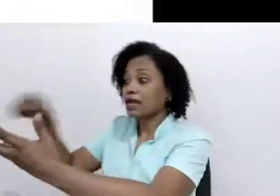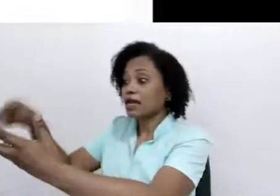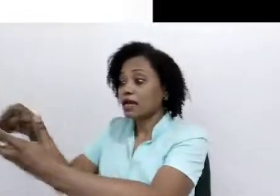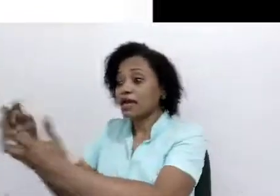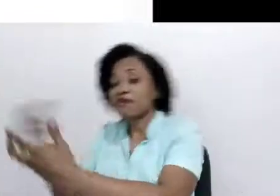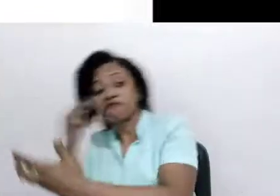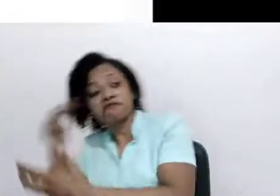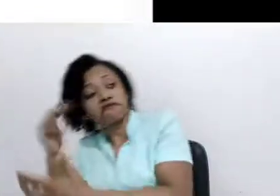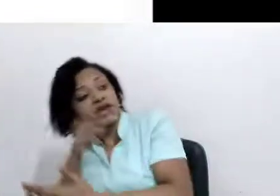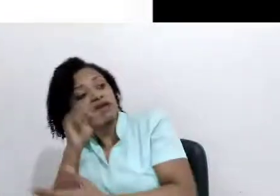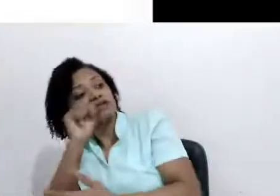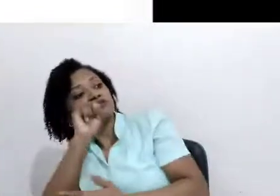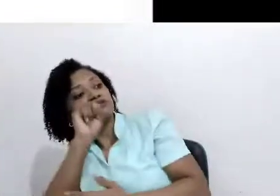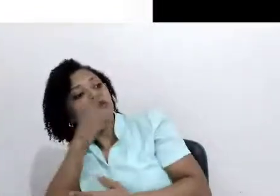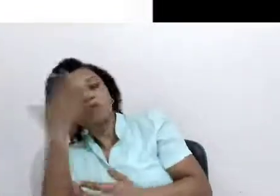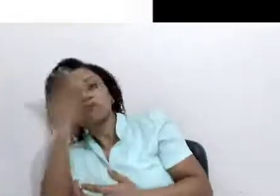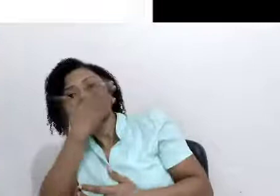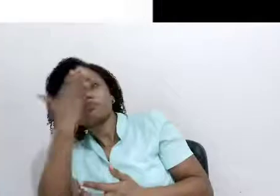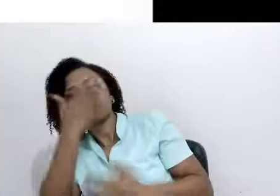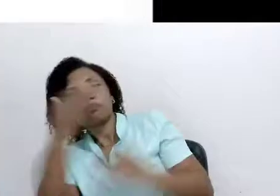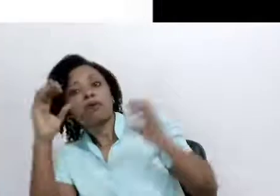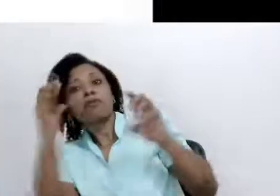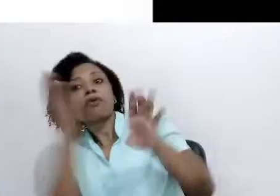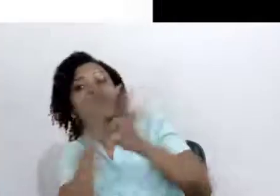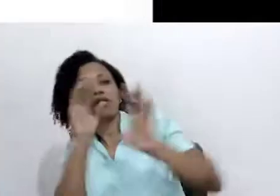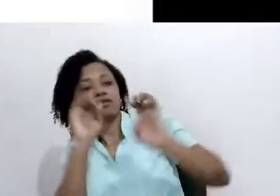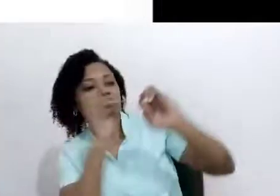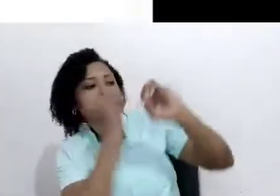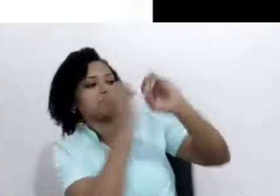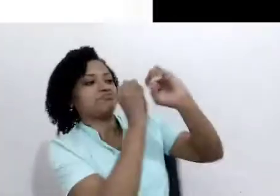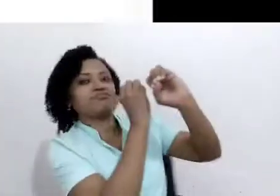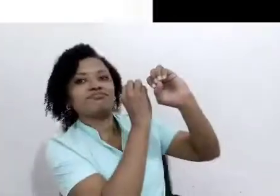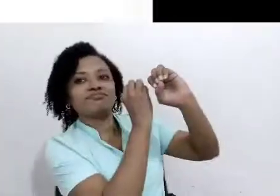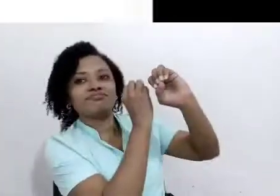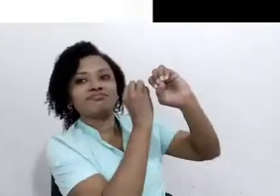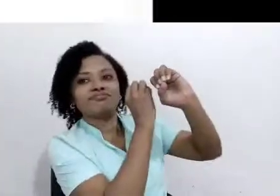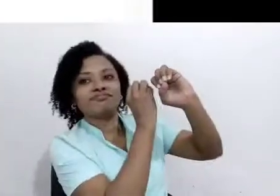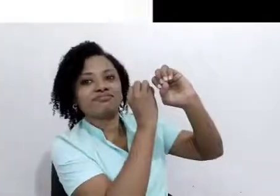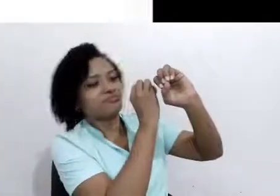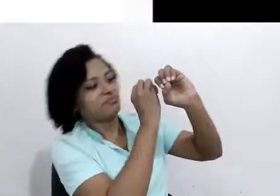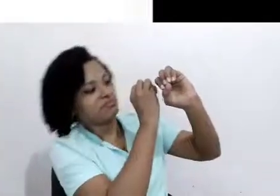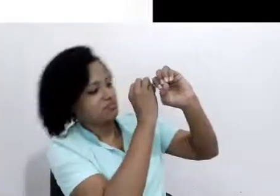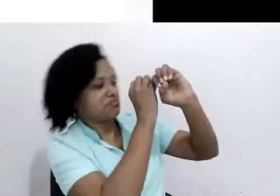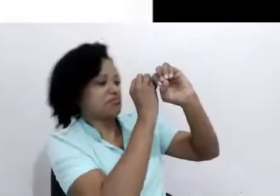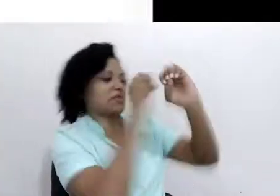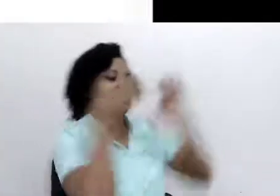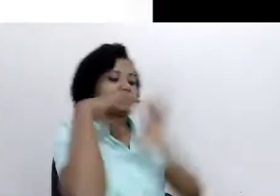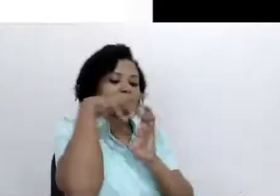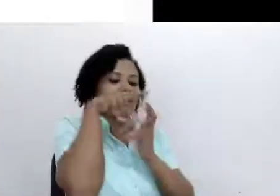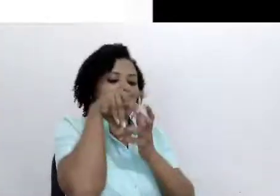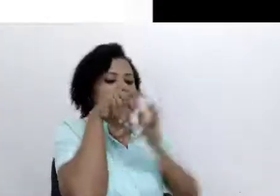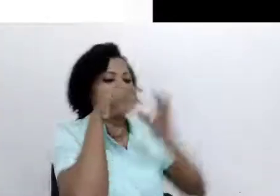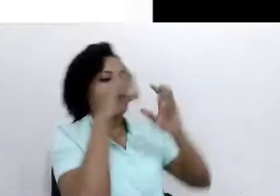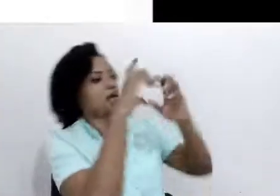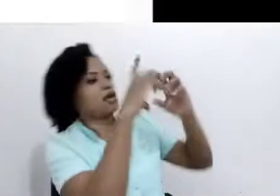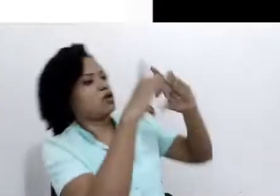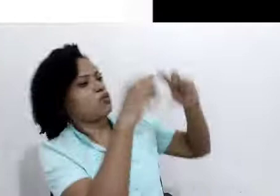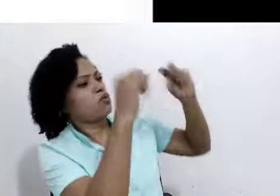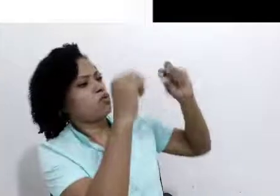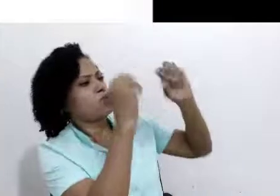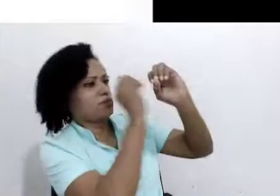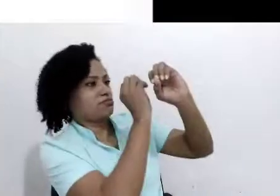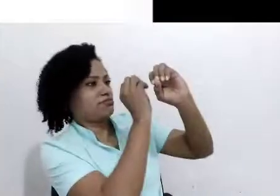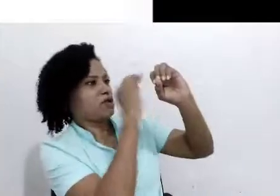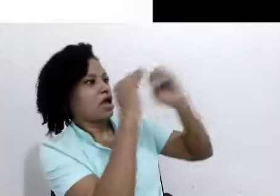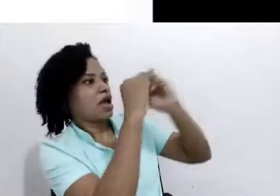enxergar o Sol. Eu tenho uma região, que seria esse pontinho A aqui, ó, de sombra. Se eu tenho uma